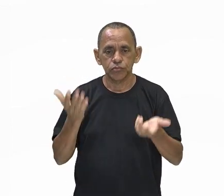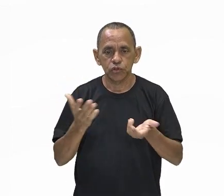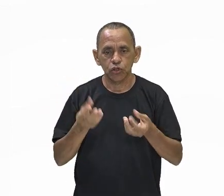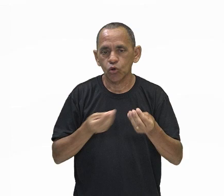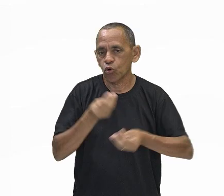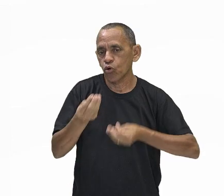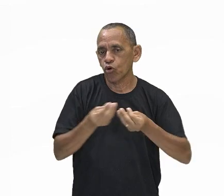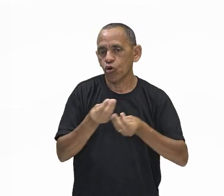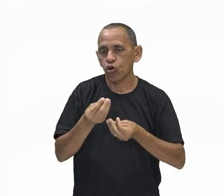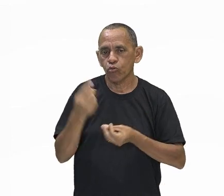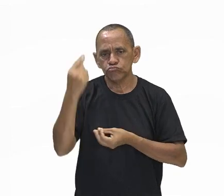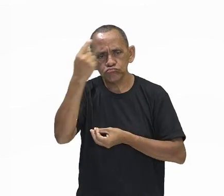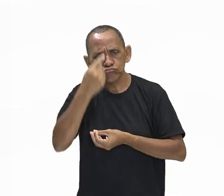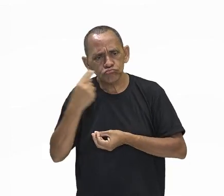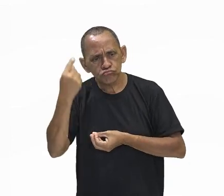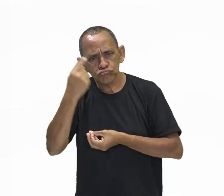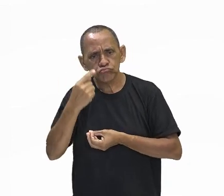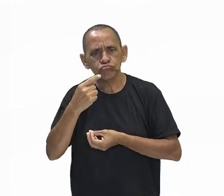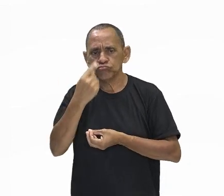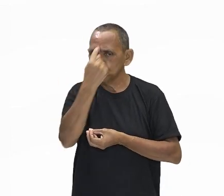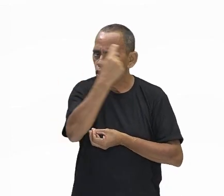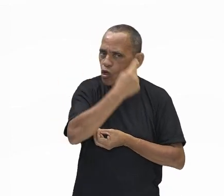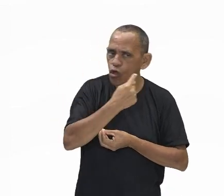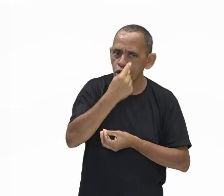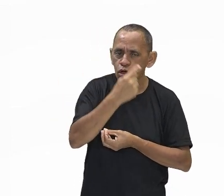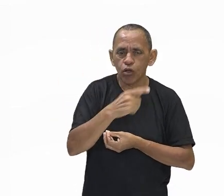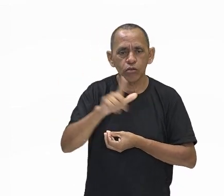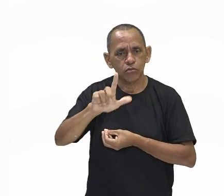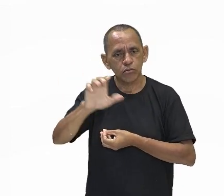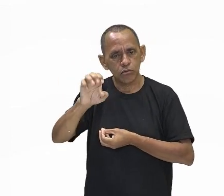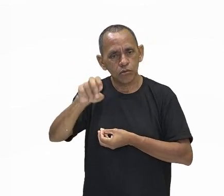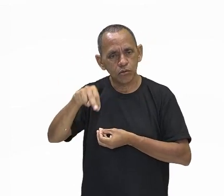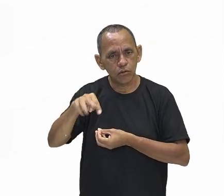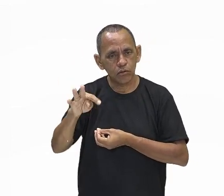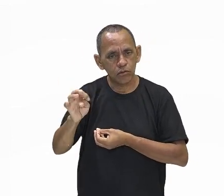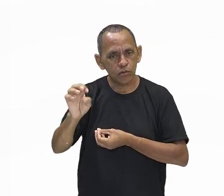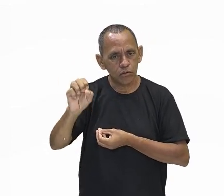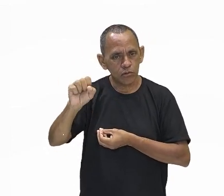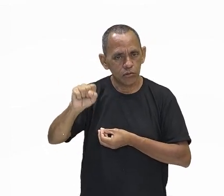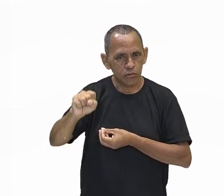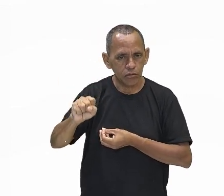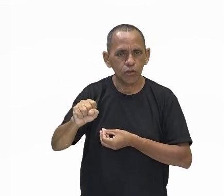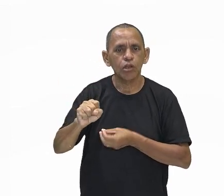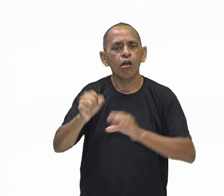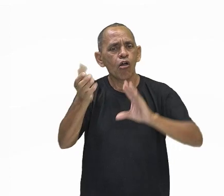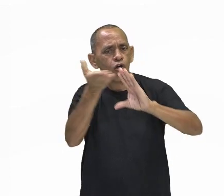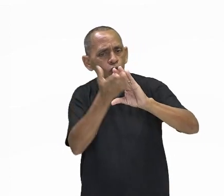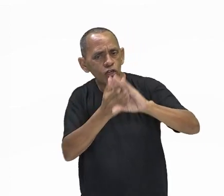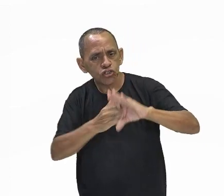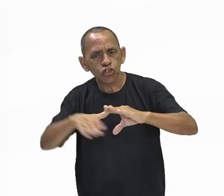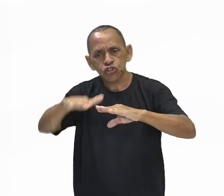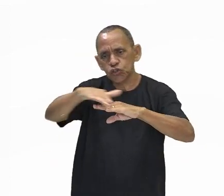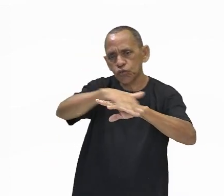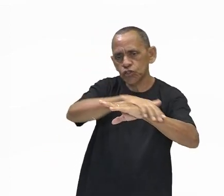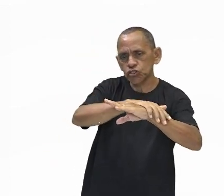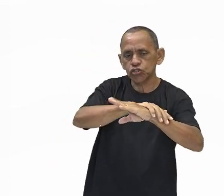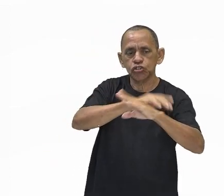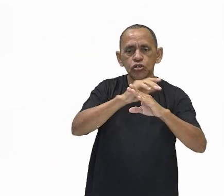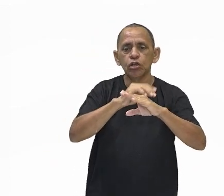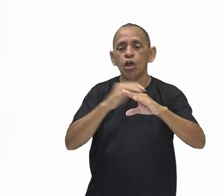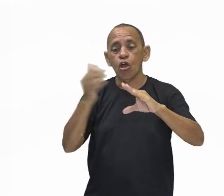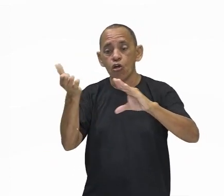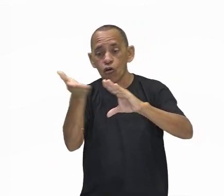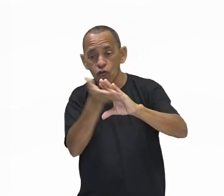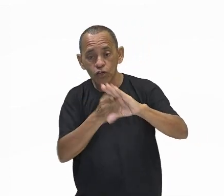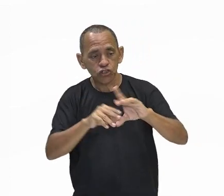lentes convergentes, esse sinal é positivo. E nas lentes divergentes, o sinal é negativo. Lembra quando a gente definiu